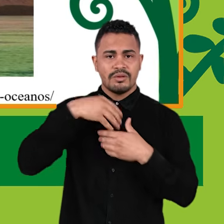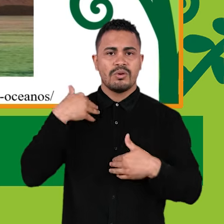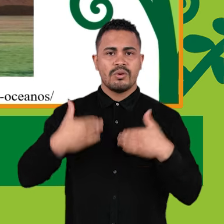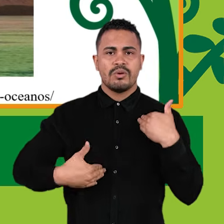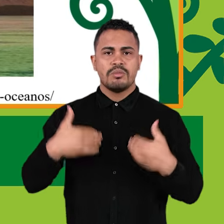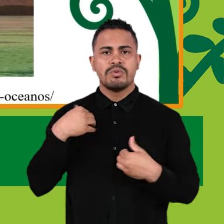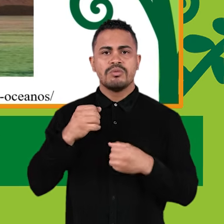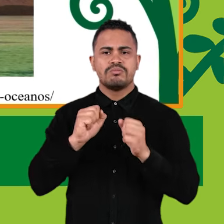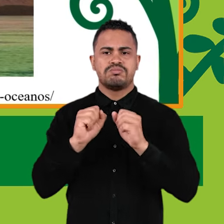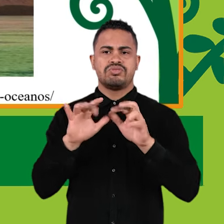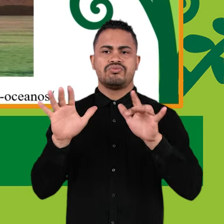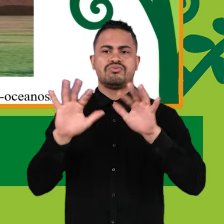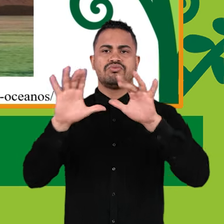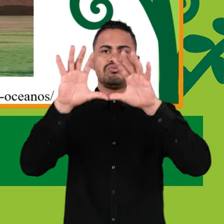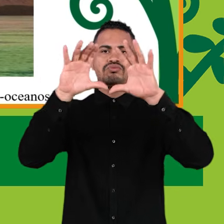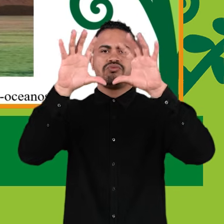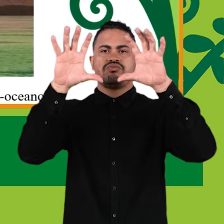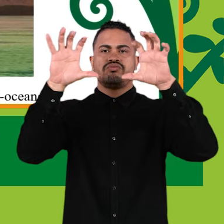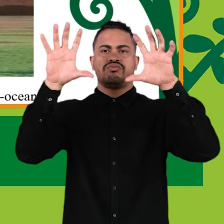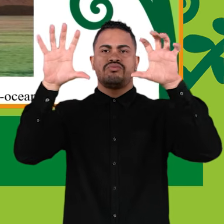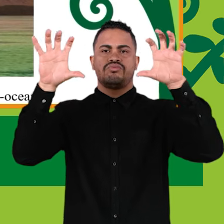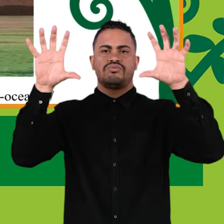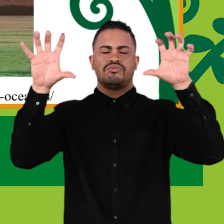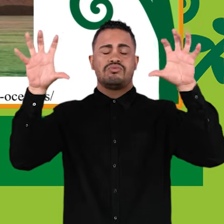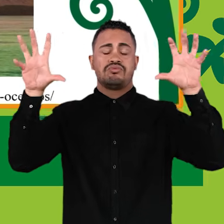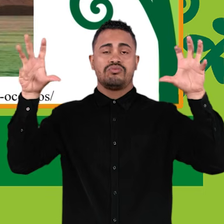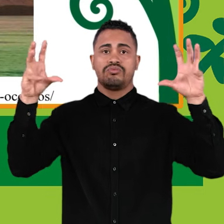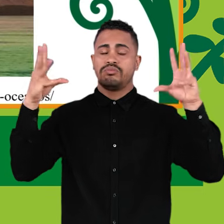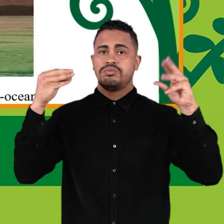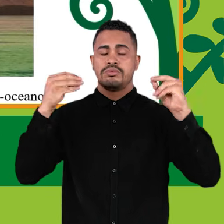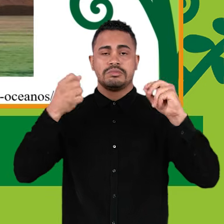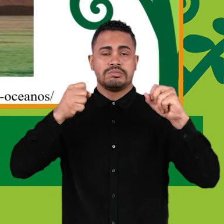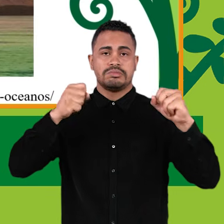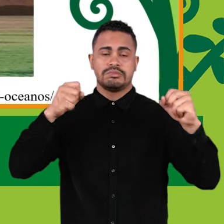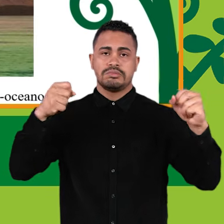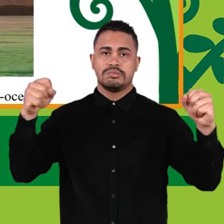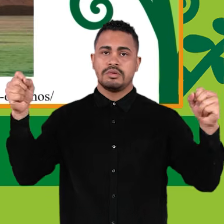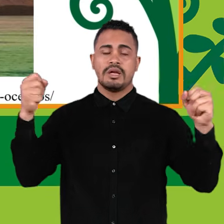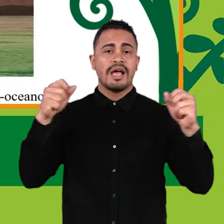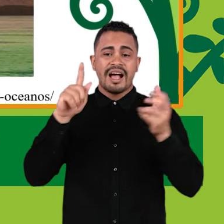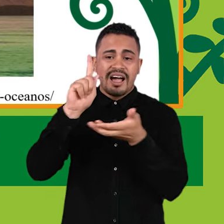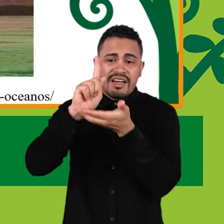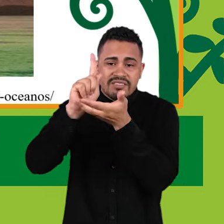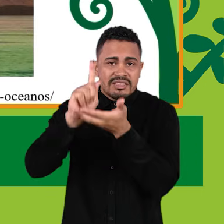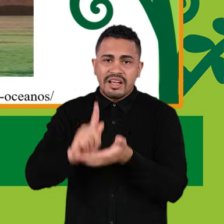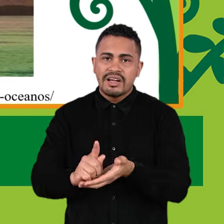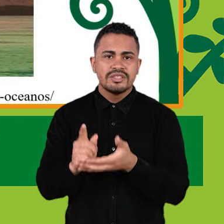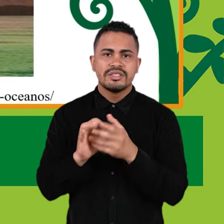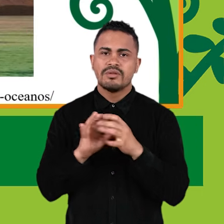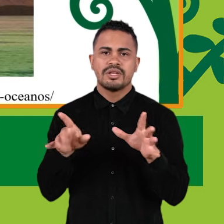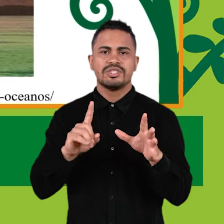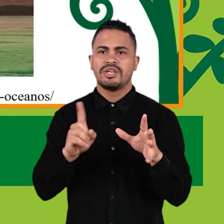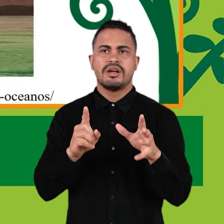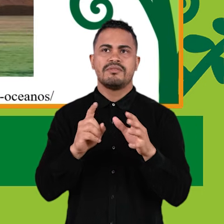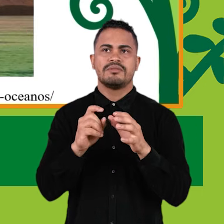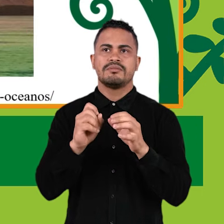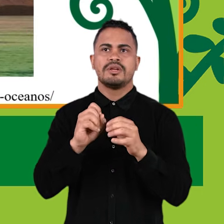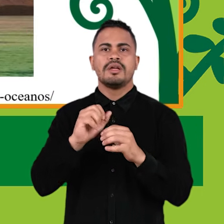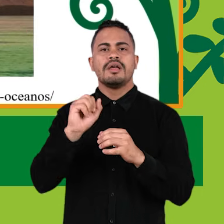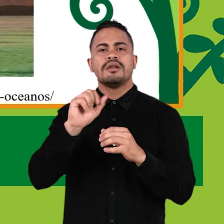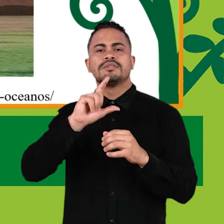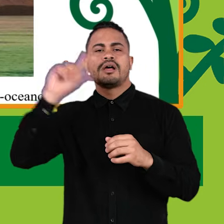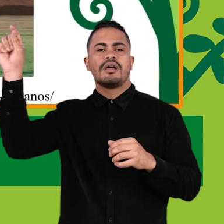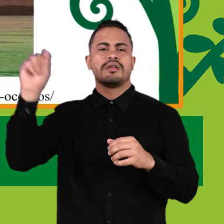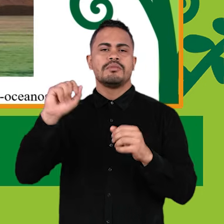gente, formando uma nuvem gigantesca, né, na nossa atmosfera, e a gravidade não deixando essa nuvem de água, né, se dissipar para o